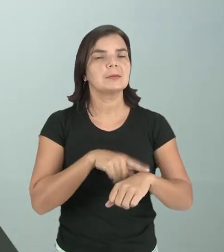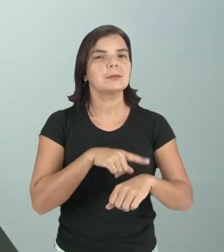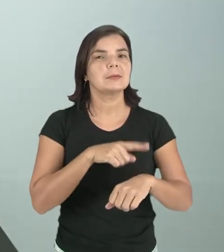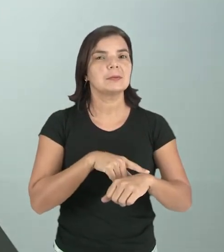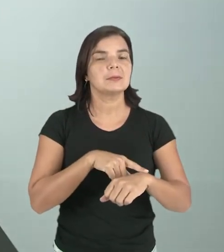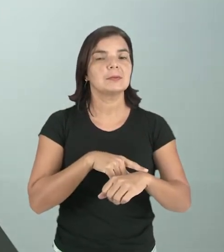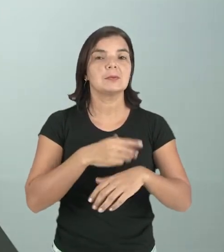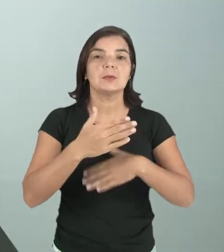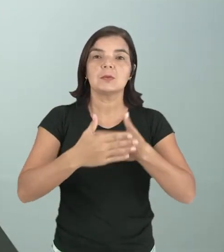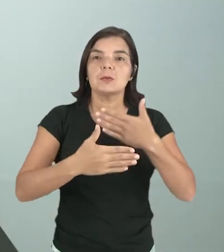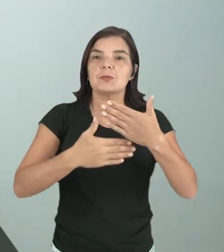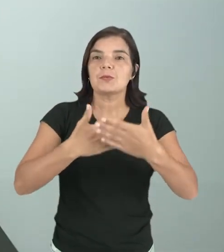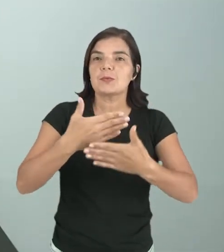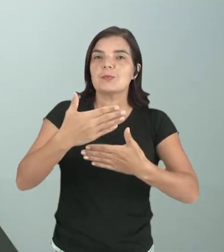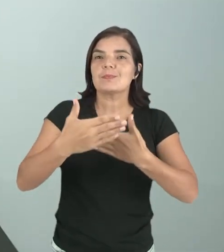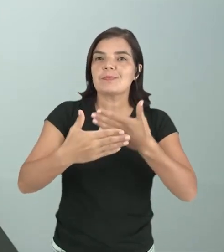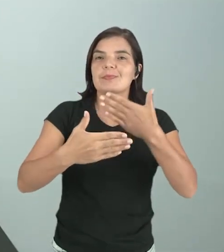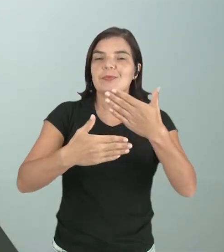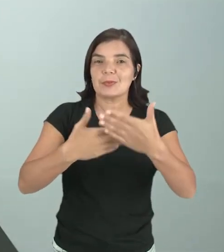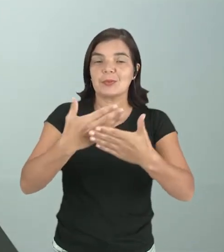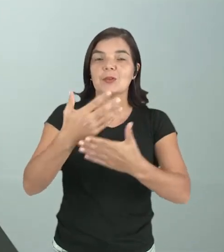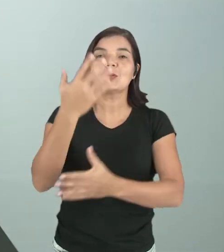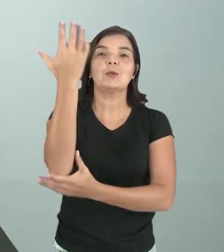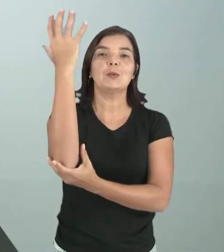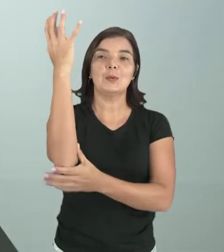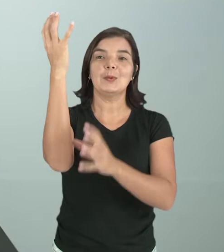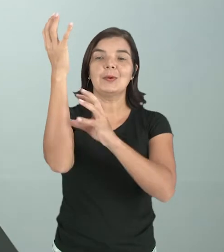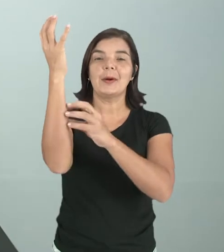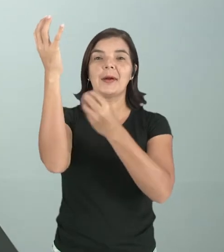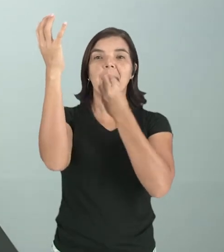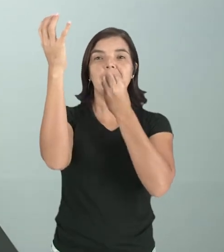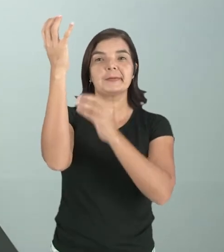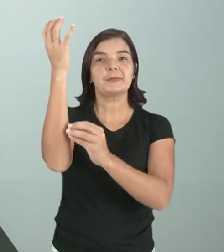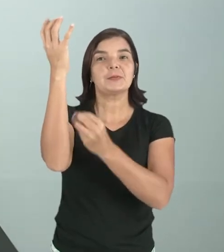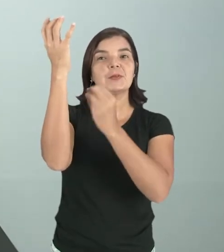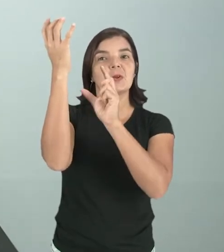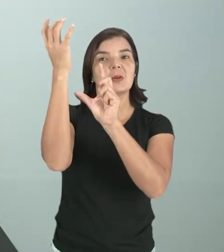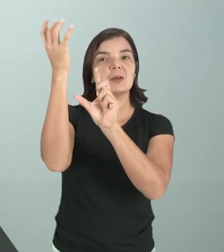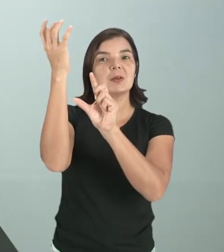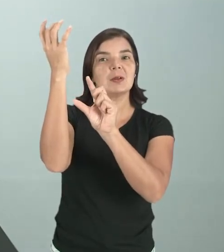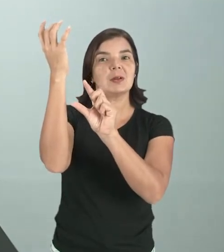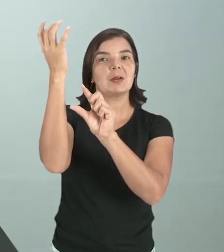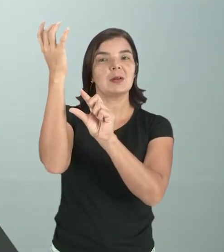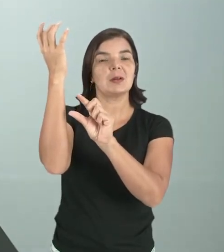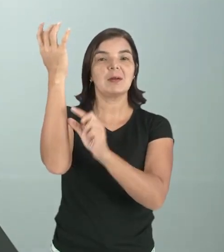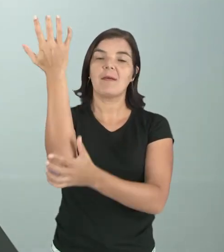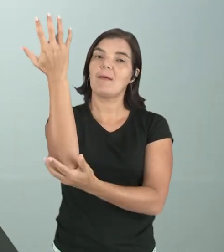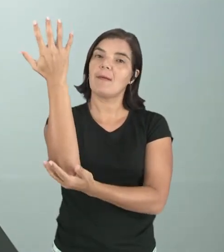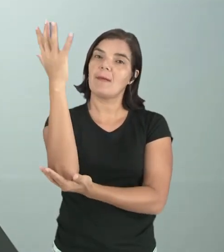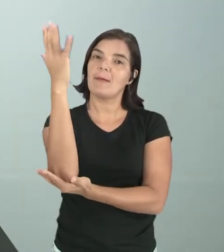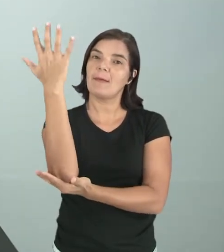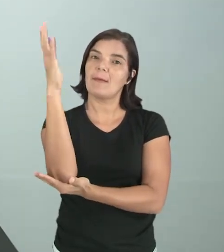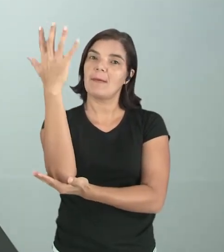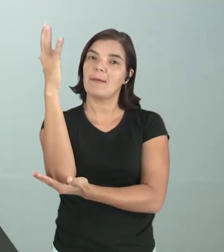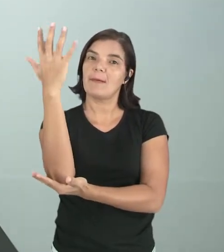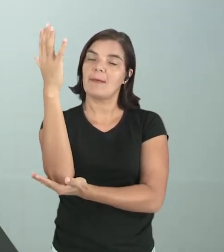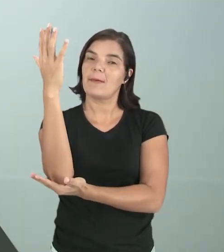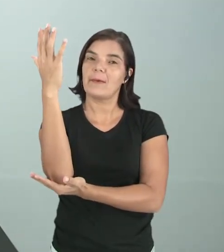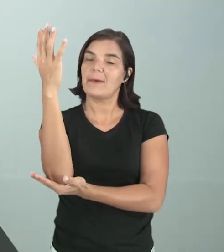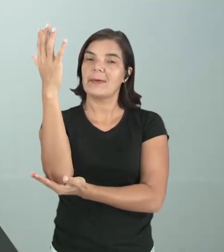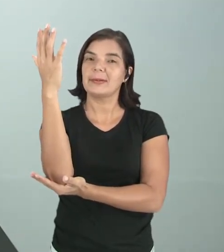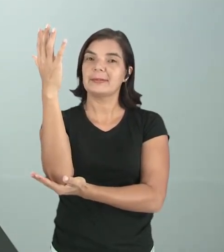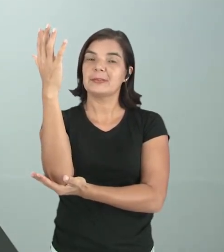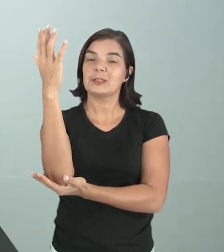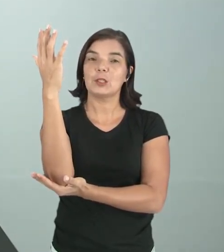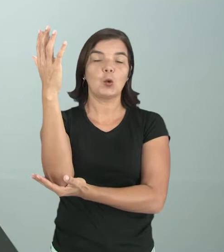que esse processo de reprodução, ele irá diminuir. Ou seja, essa planta, ela não